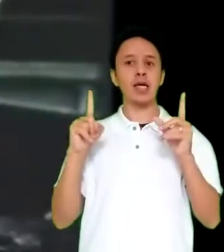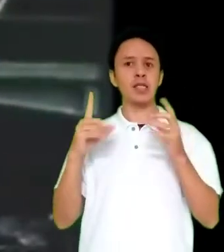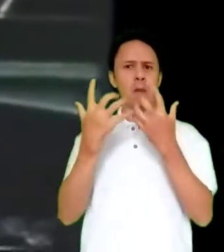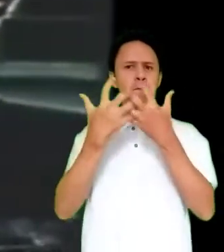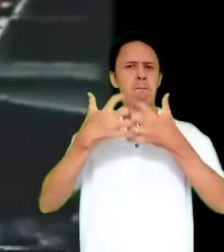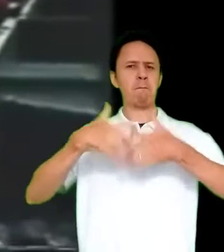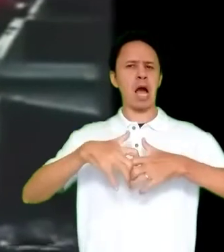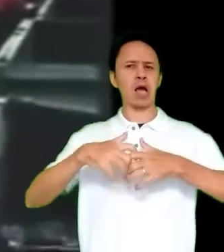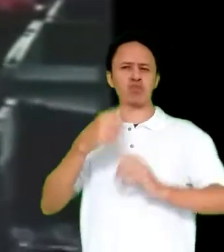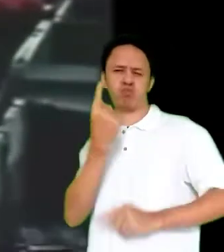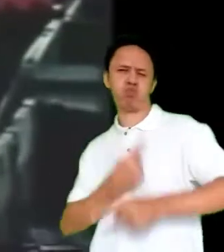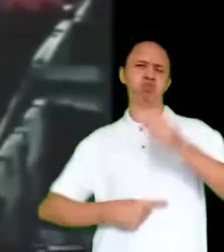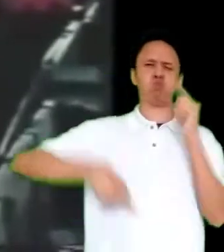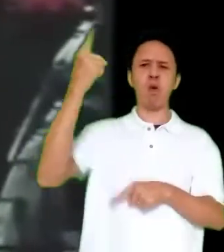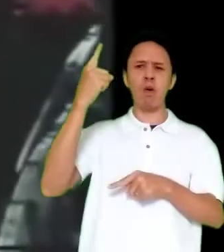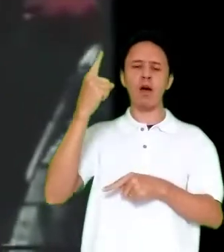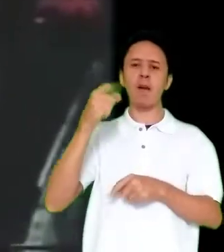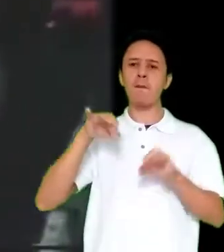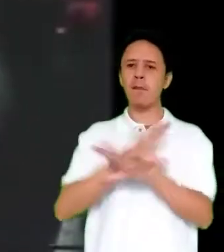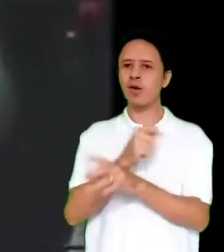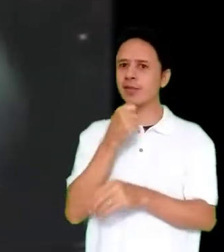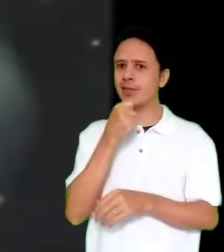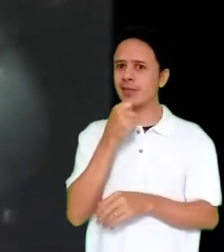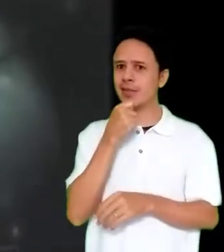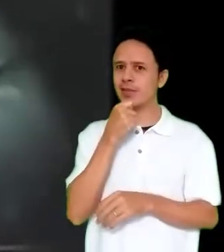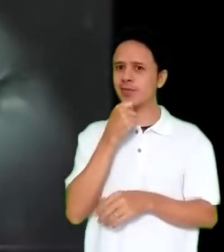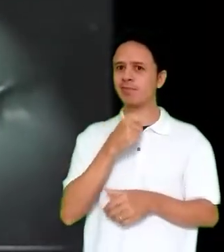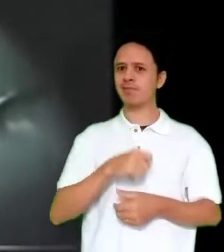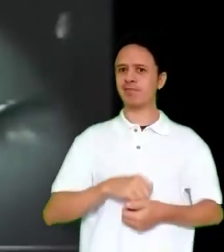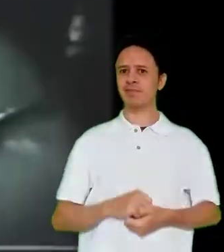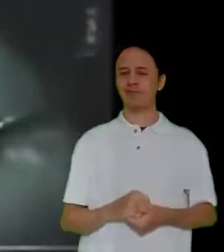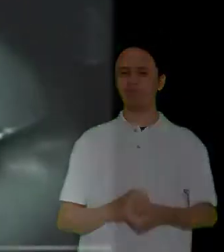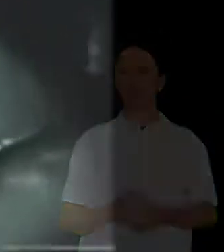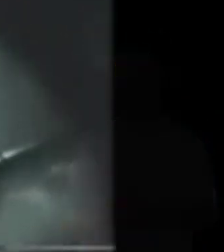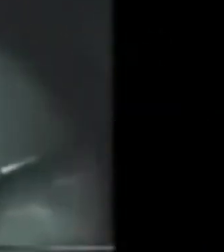Mas a máquina que daria o maior impulso à Revolução Industrial ainda estava por vir.